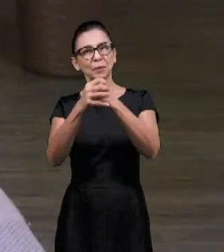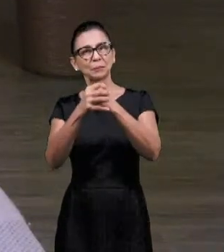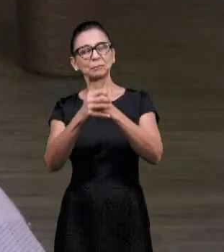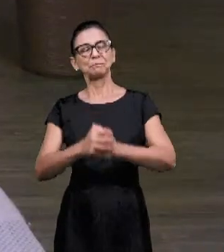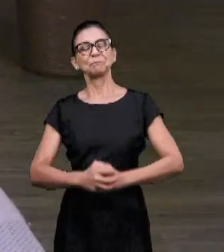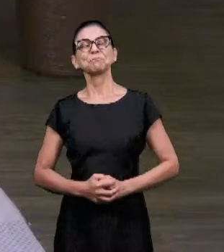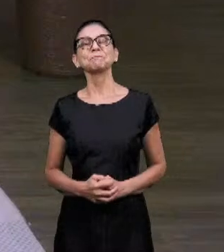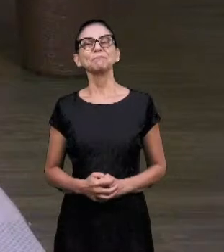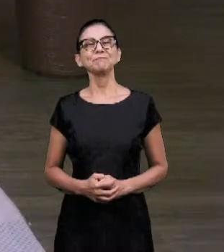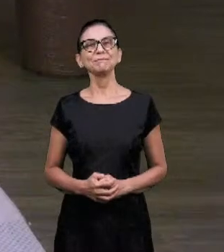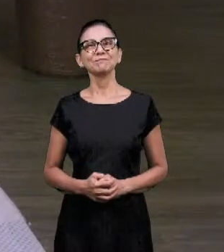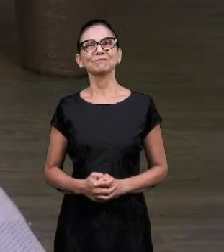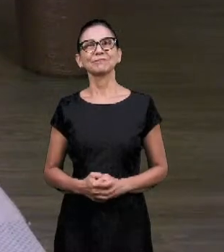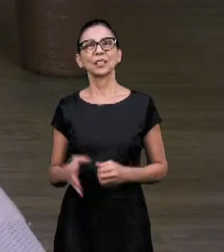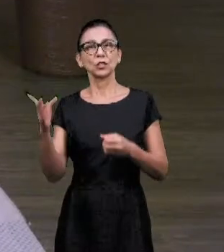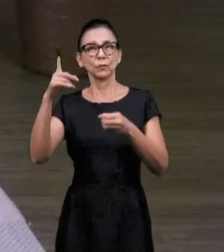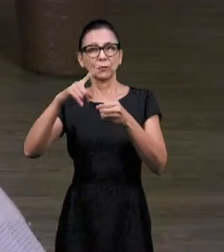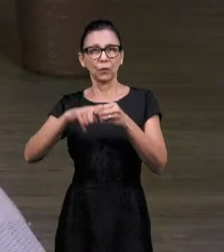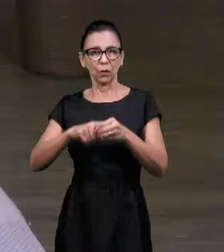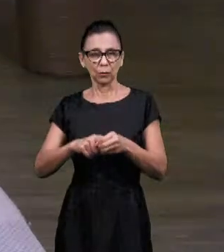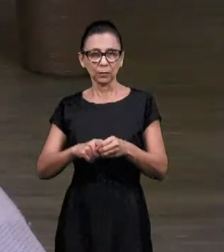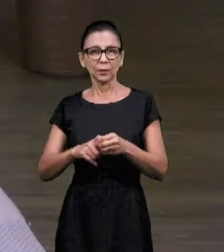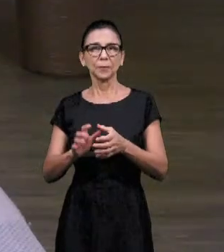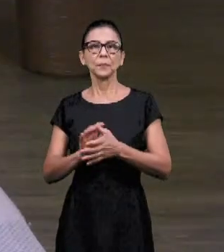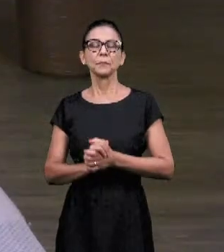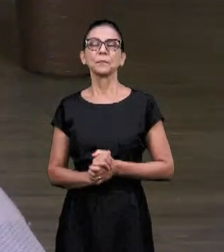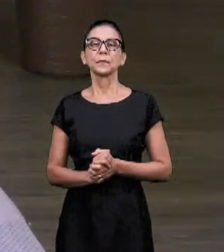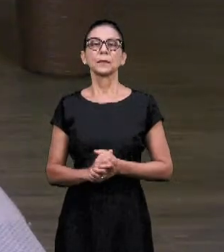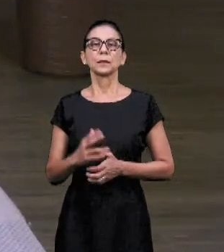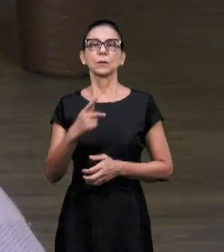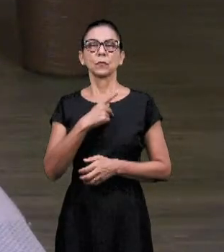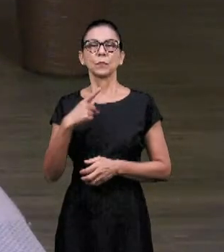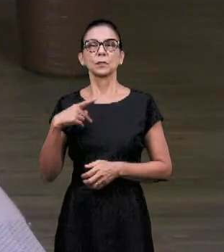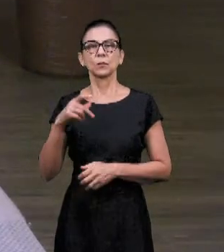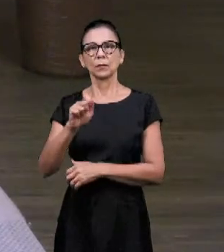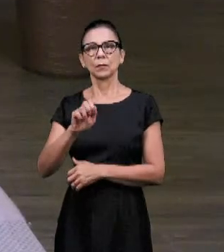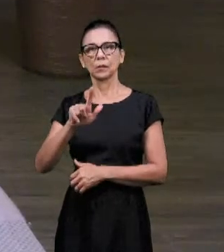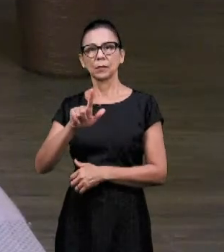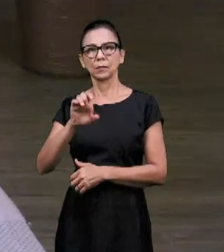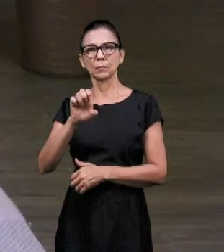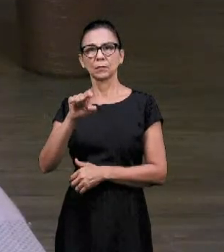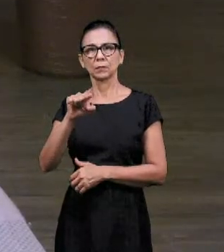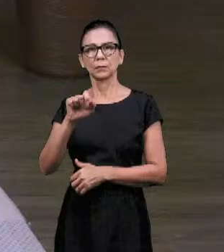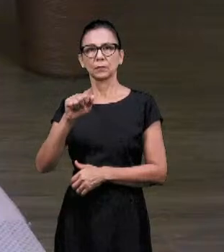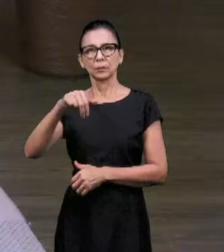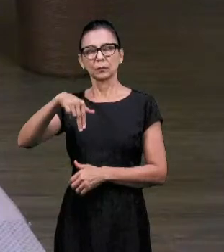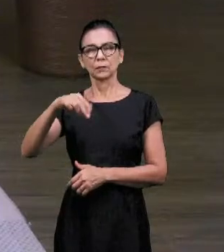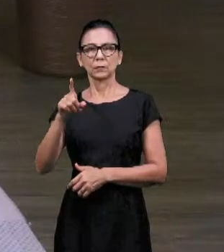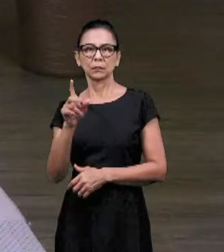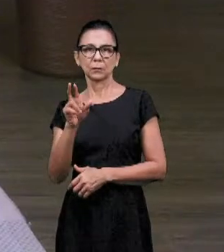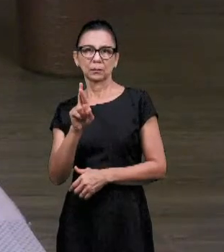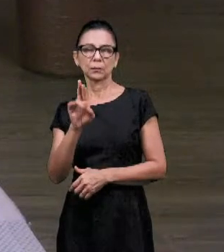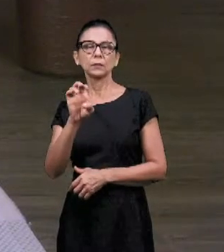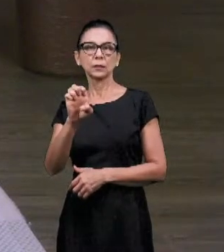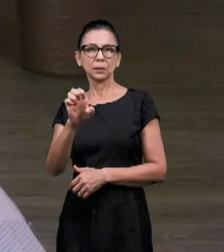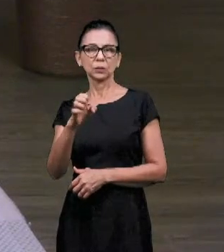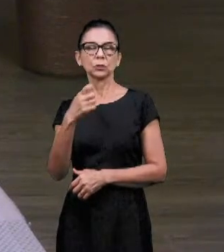pouquinho, então, a gente volta em definitivo. O pastor Alexandre Brasil vai estar na condução do culto dessa noite.